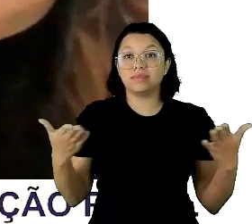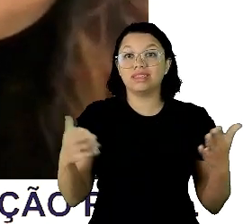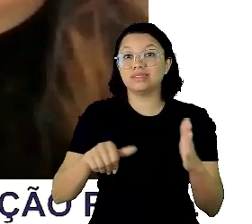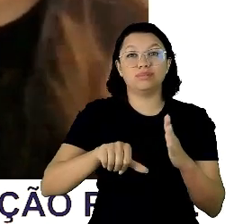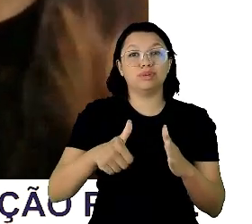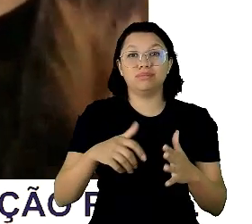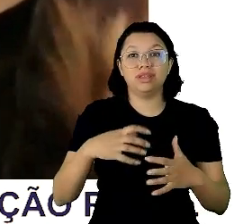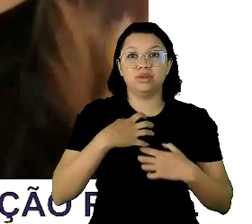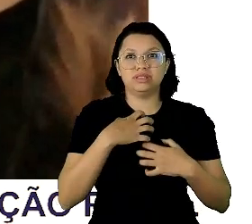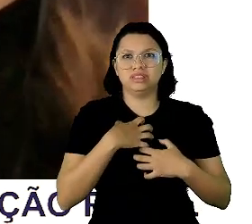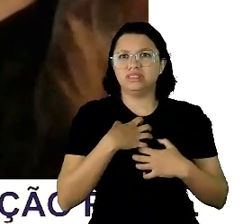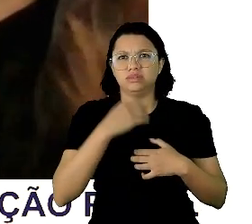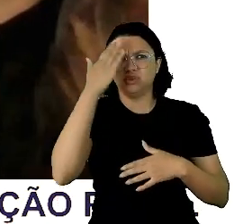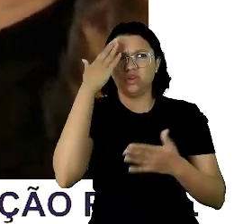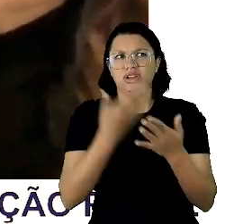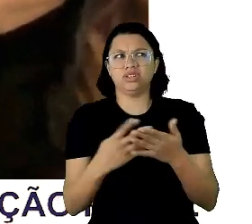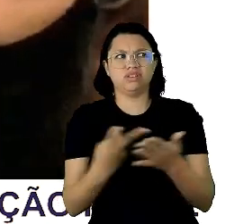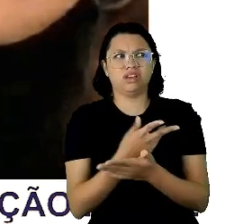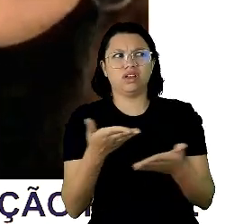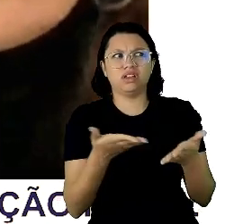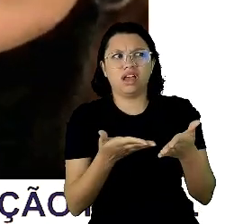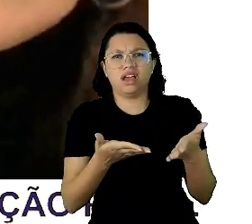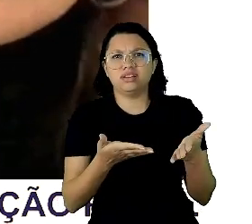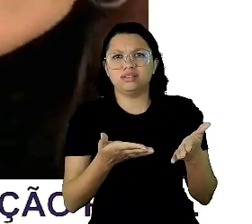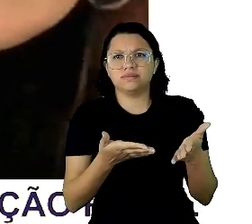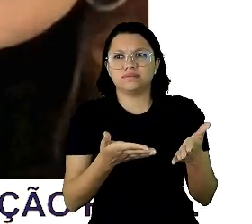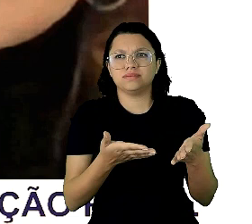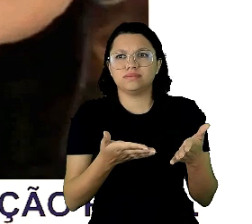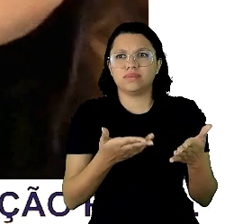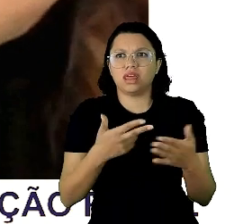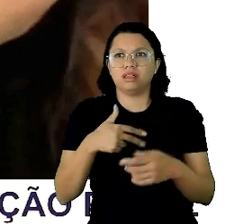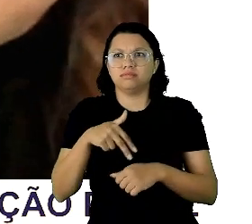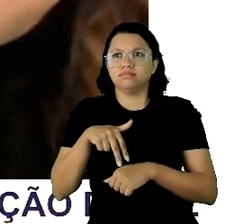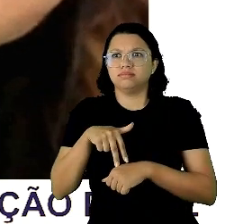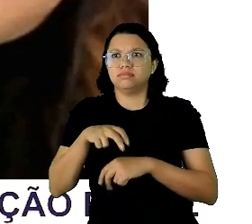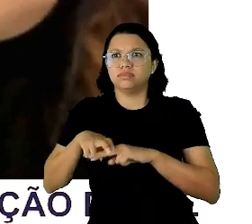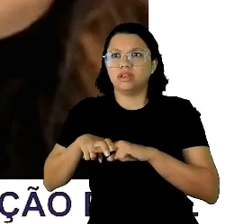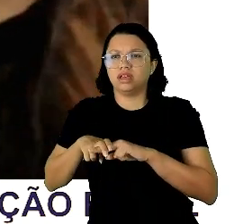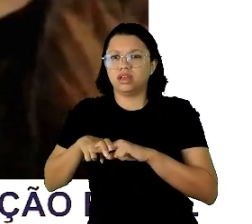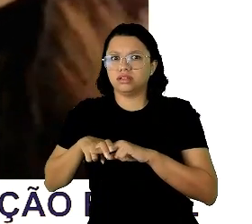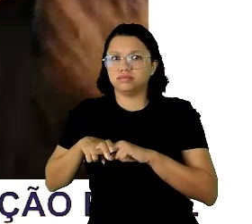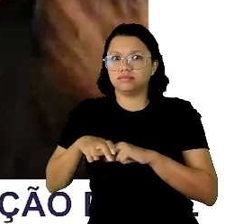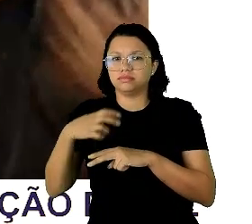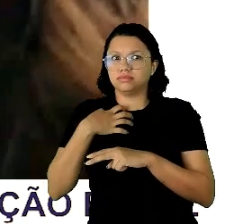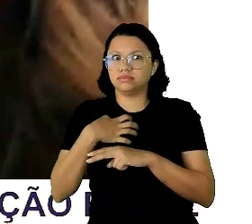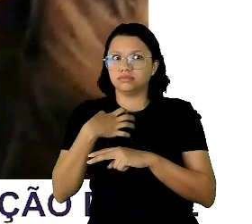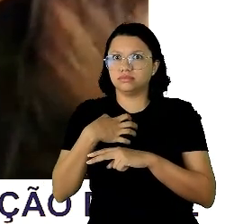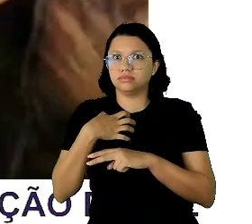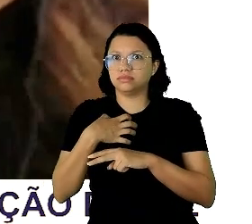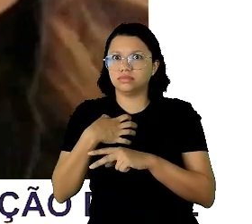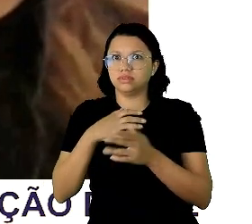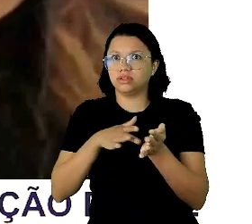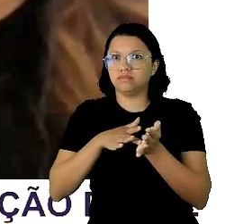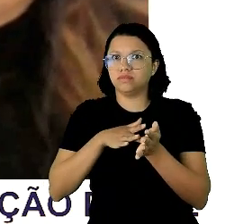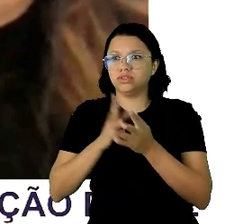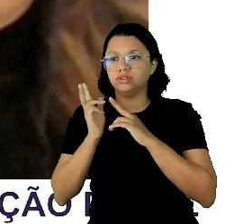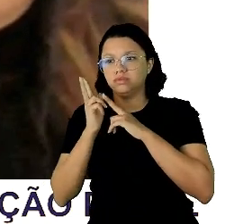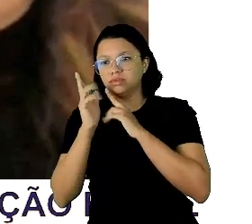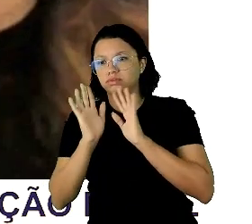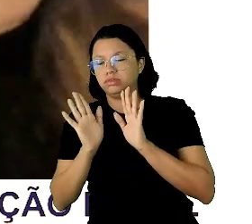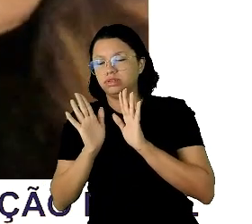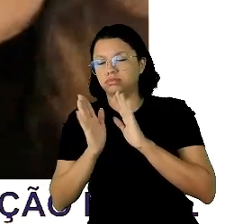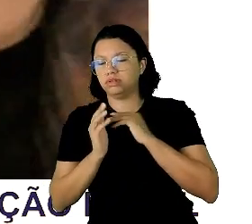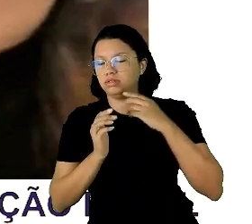tô acreditando que tá acontecendo isso, né? E aí ela ficou paralisada e ela falou, não, eu vou fingir que vou dormir e ele vai